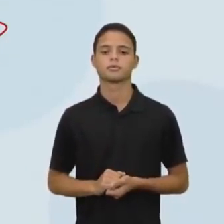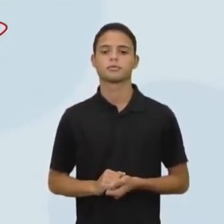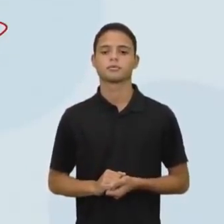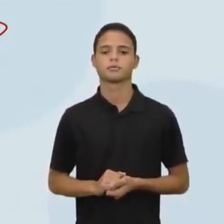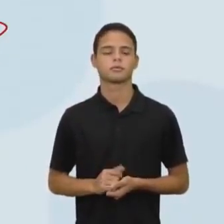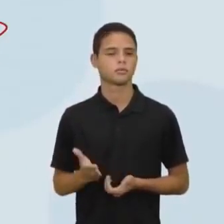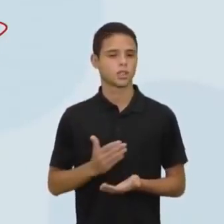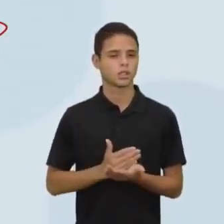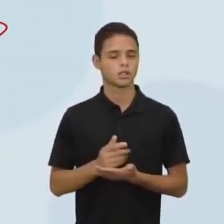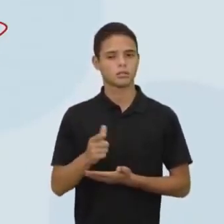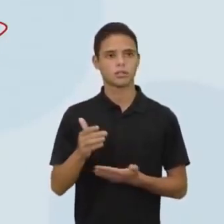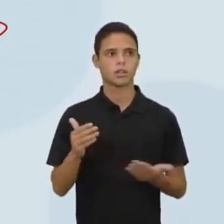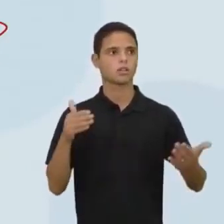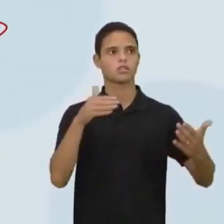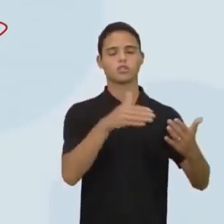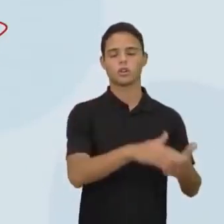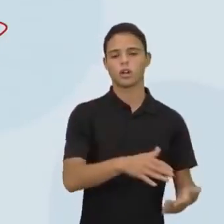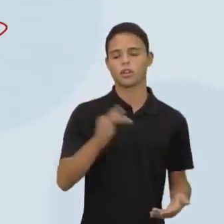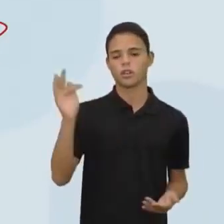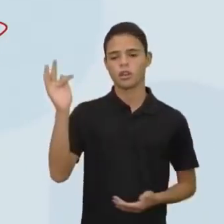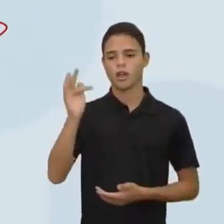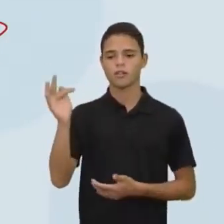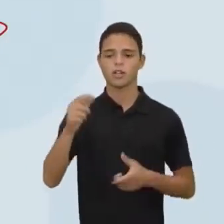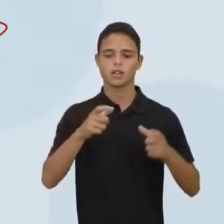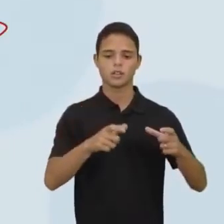você chegou na França, caiu de paraquedas lá na França, o